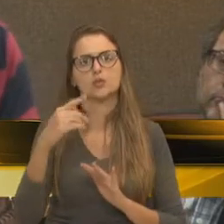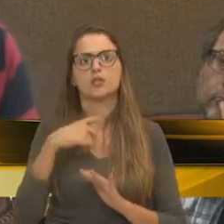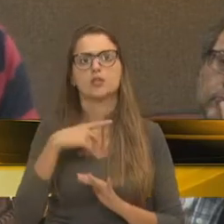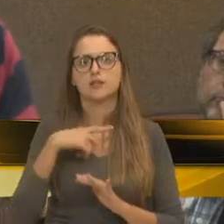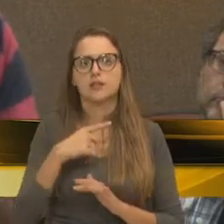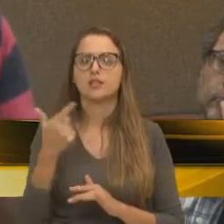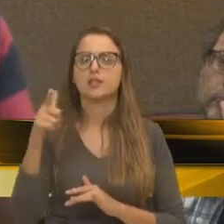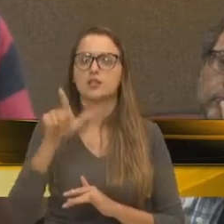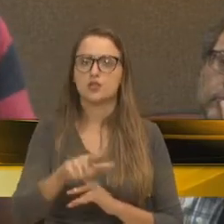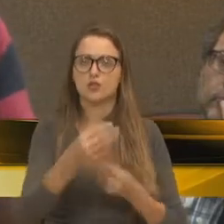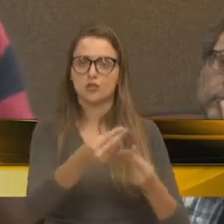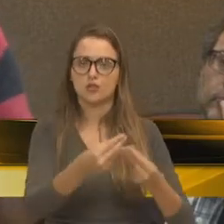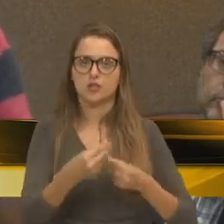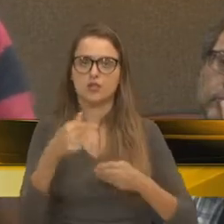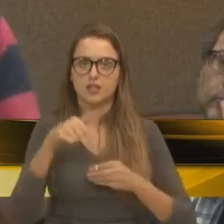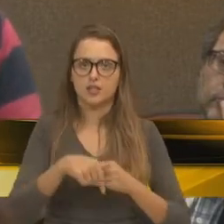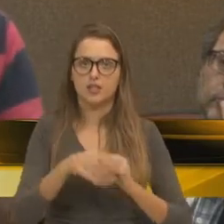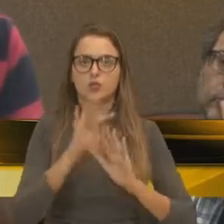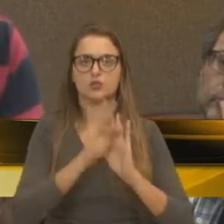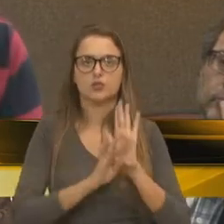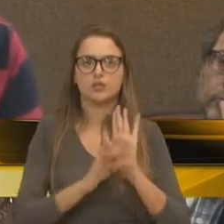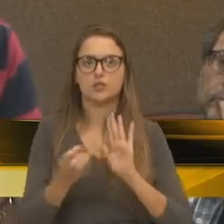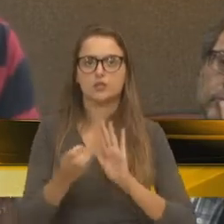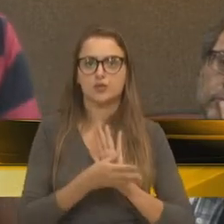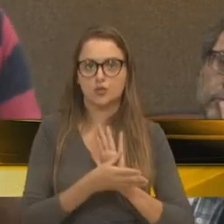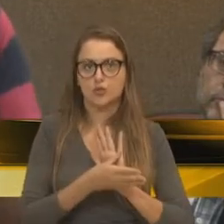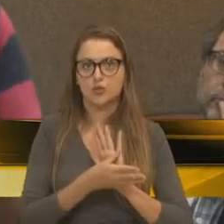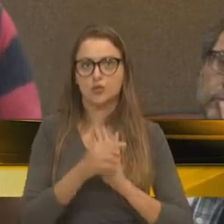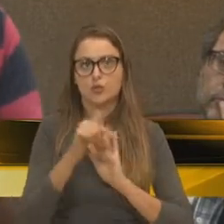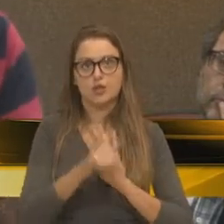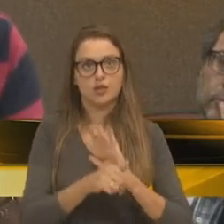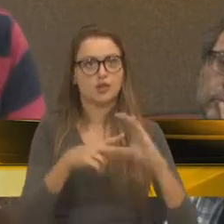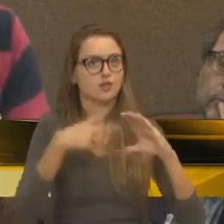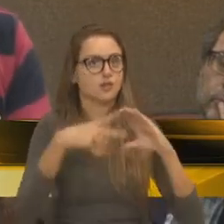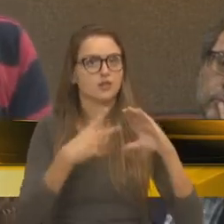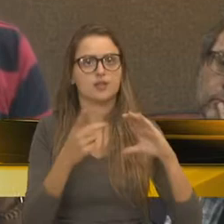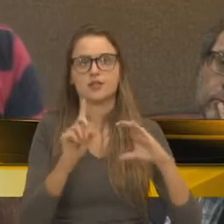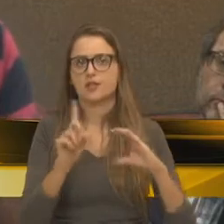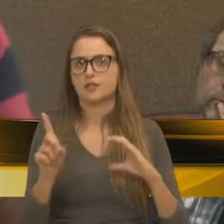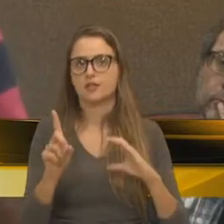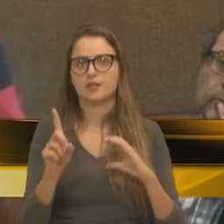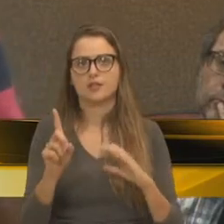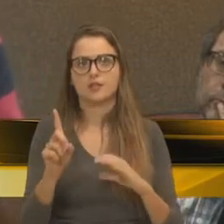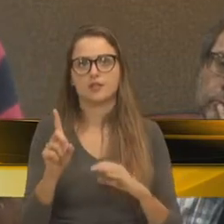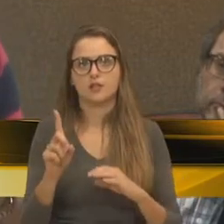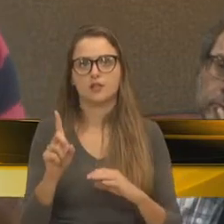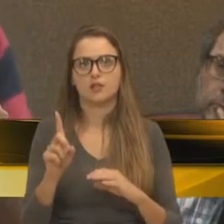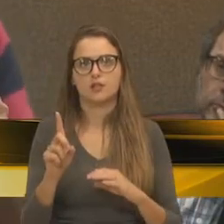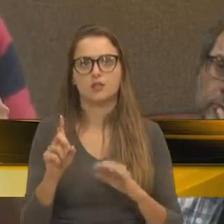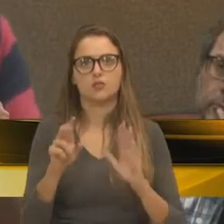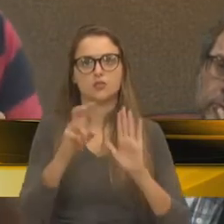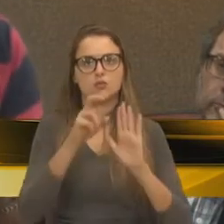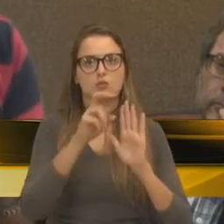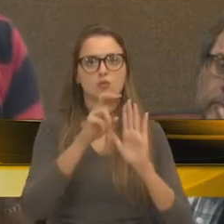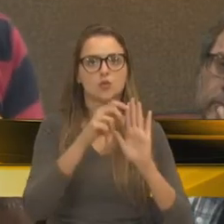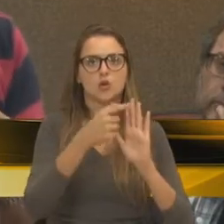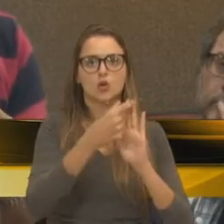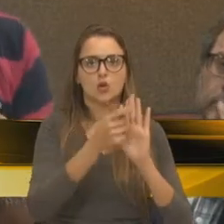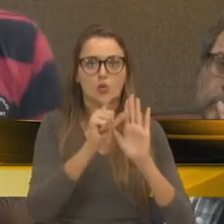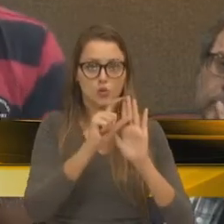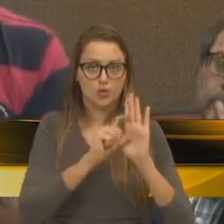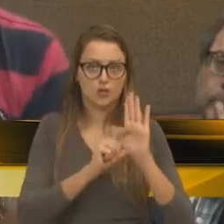novamente a mensagem retificativa que aportou nesta casa não contempla a inclusão do inciso 5º que trata do biogás